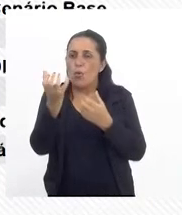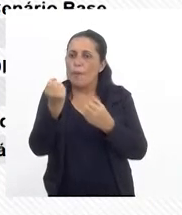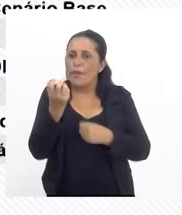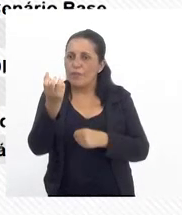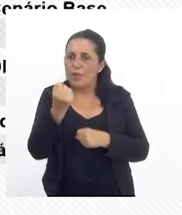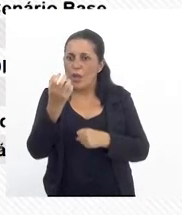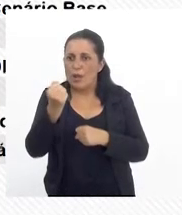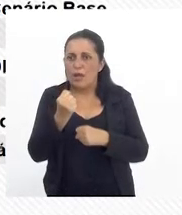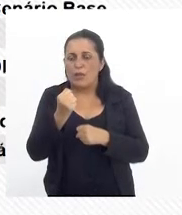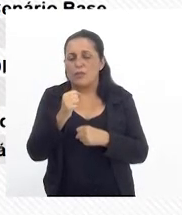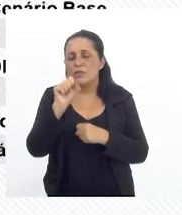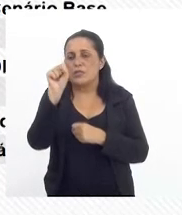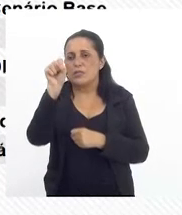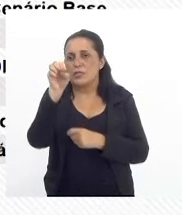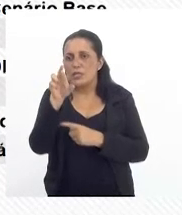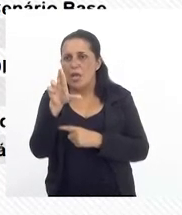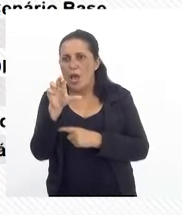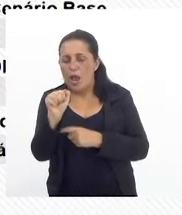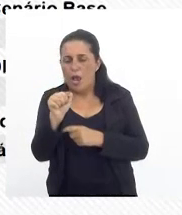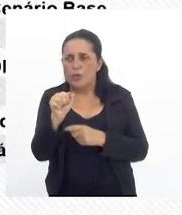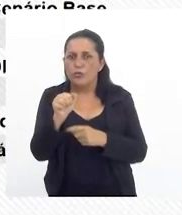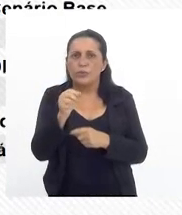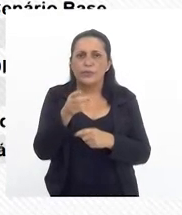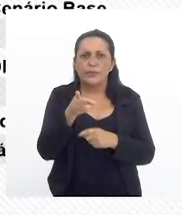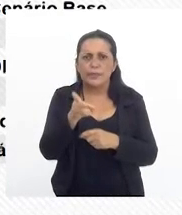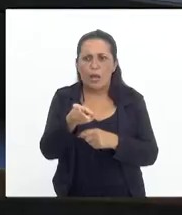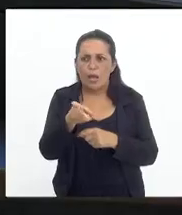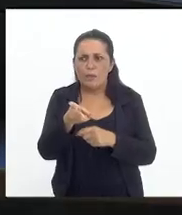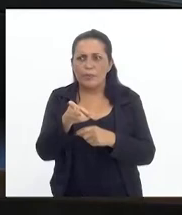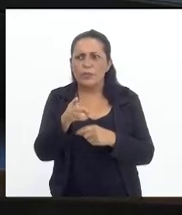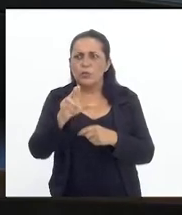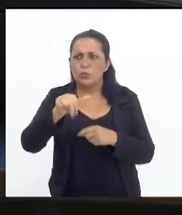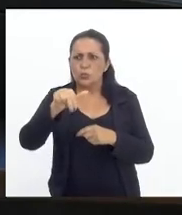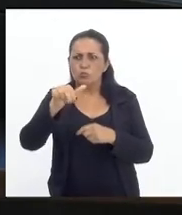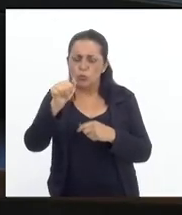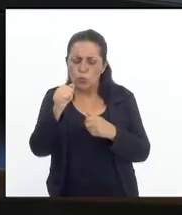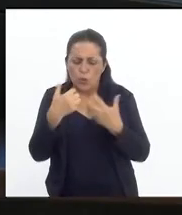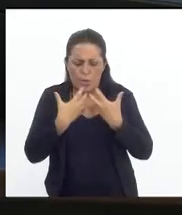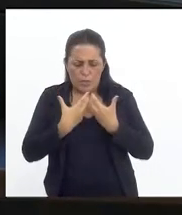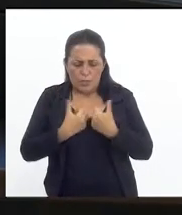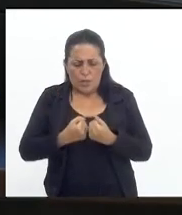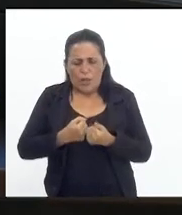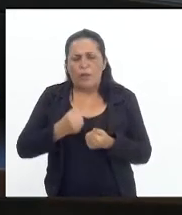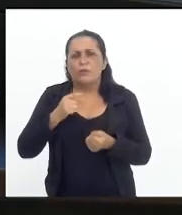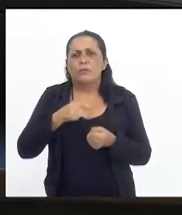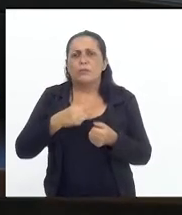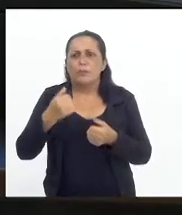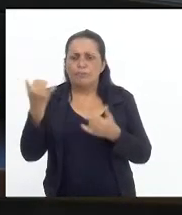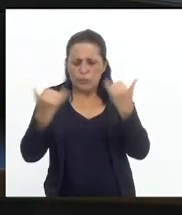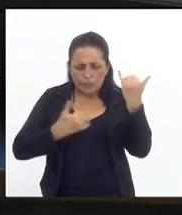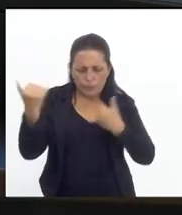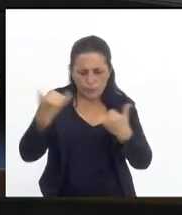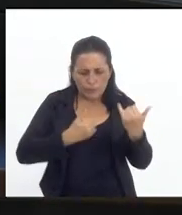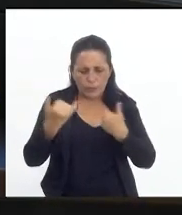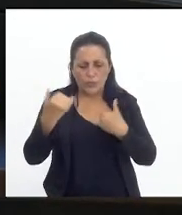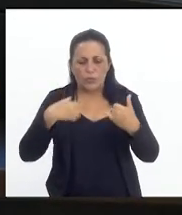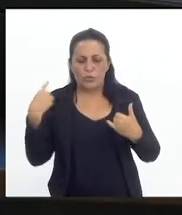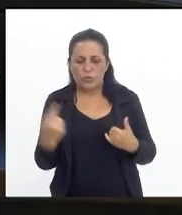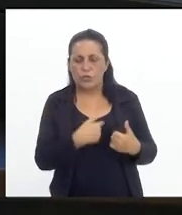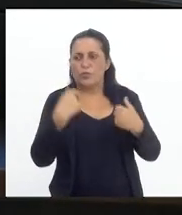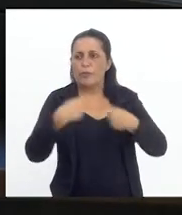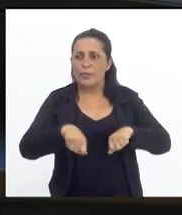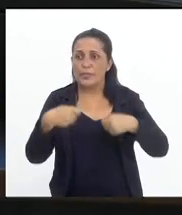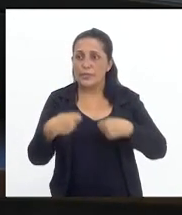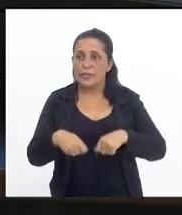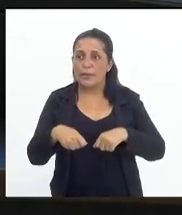sido incansável nessa é mais informações que a gente precisa Enfim então aí vocês